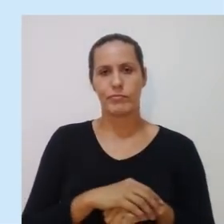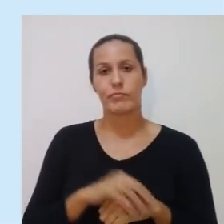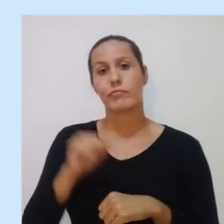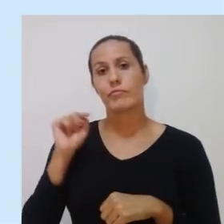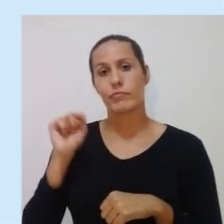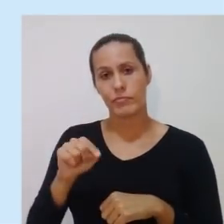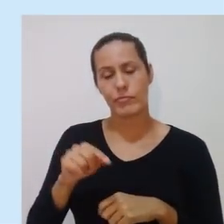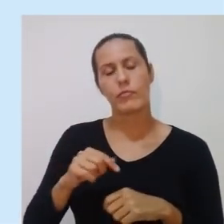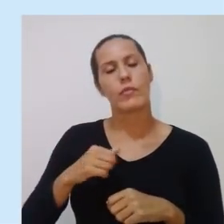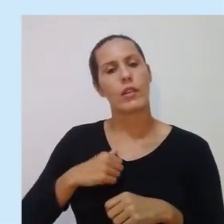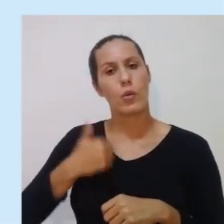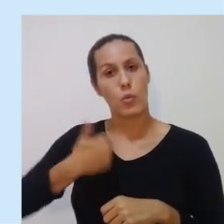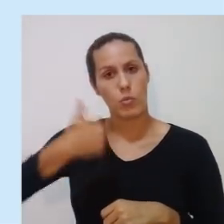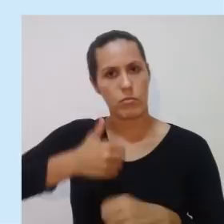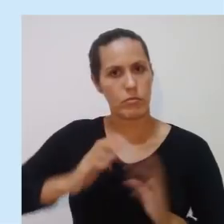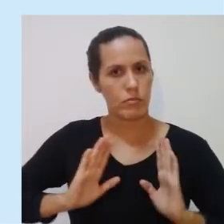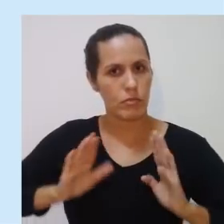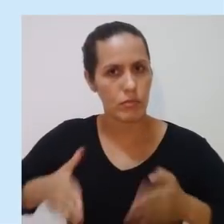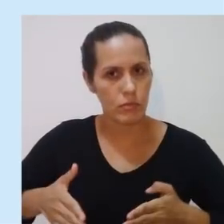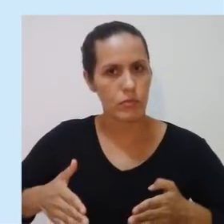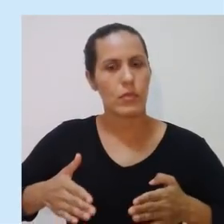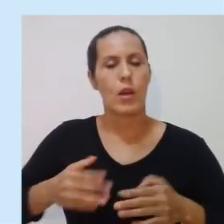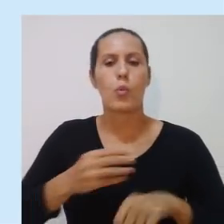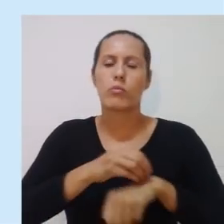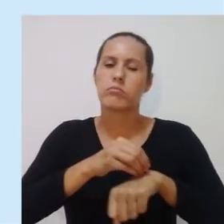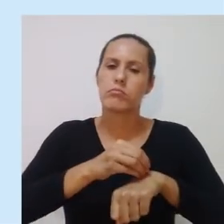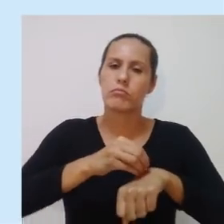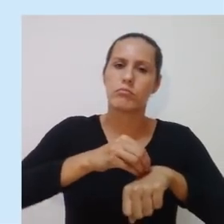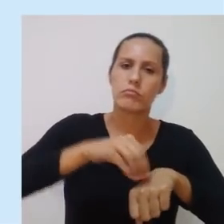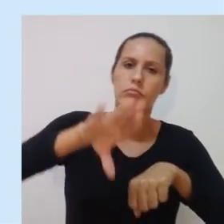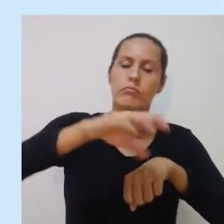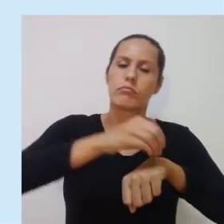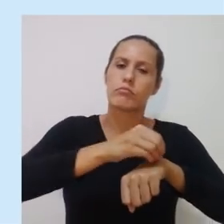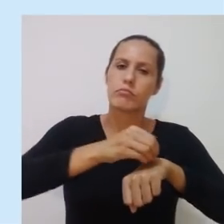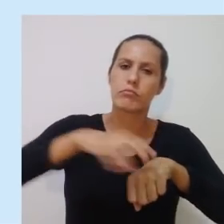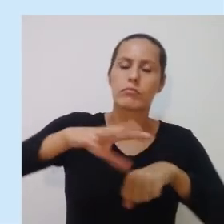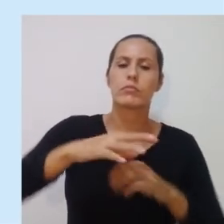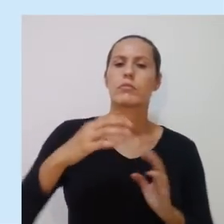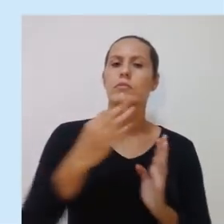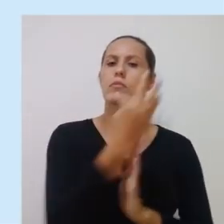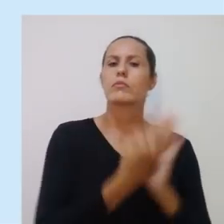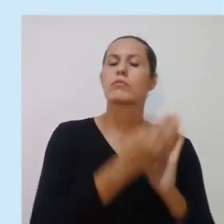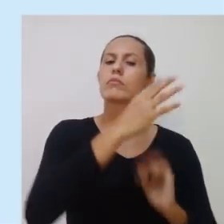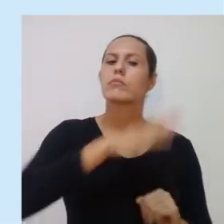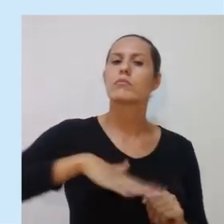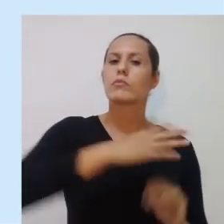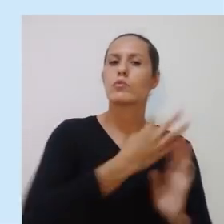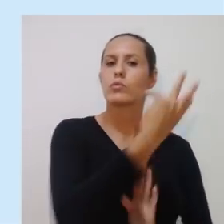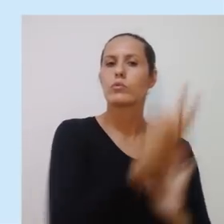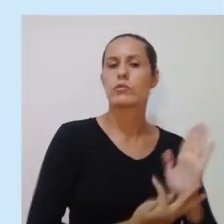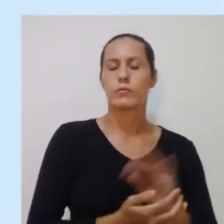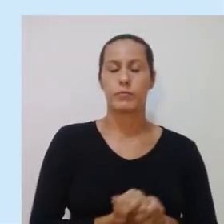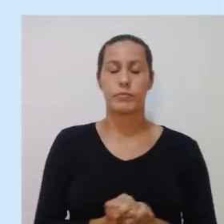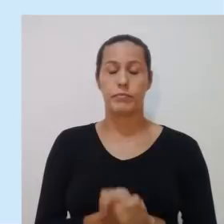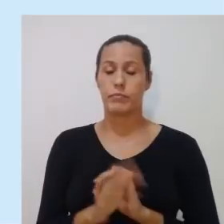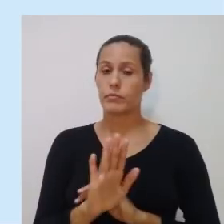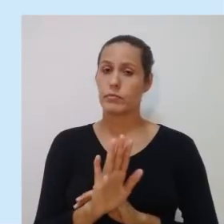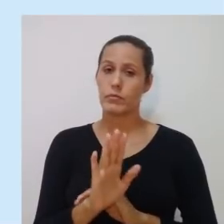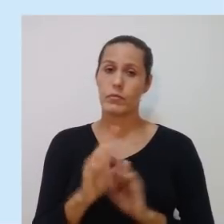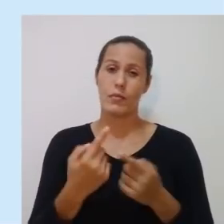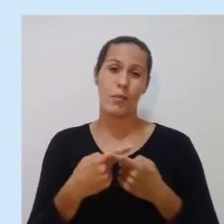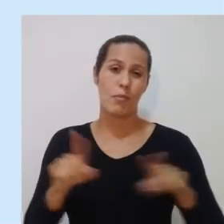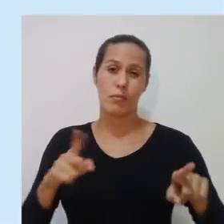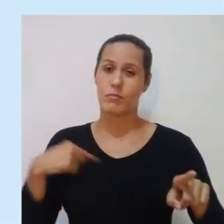Então ele já é um bom primeiro passo. Ele é uma grande pista do sentido global desse texto. Bem,